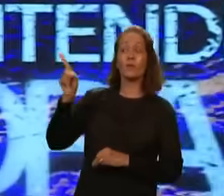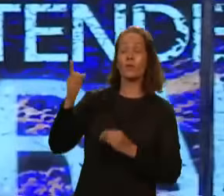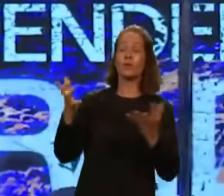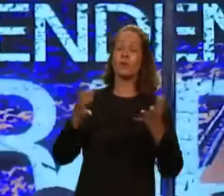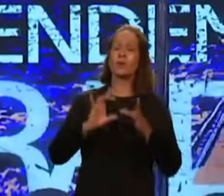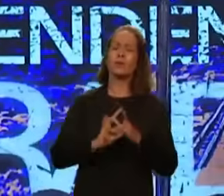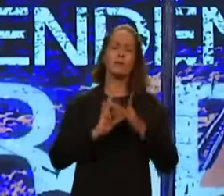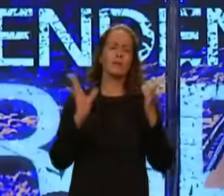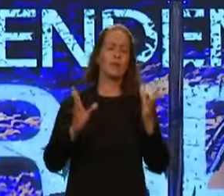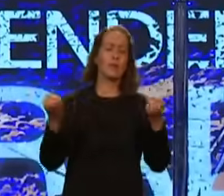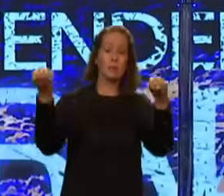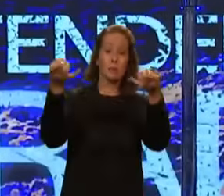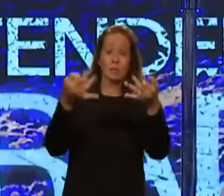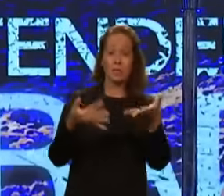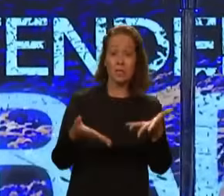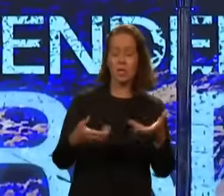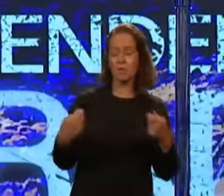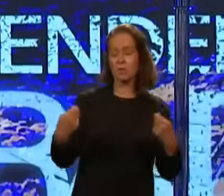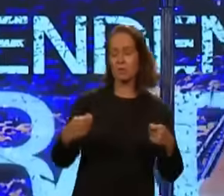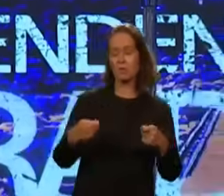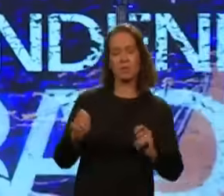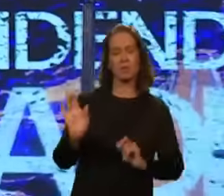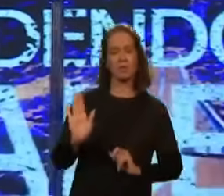vai dar explicação.